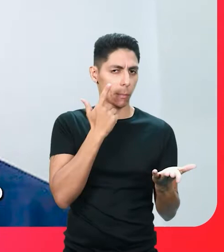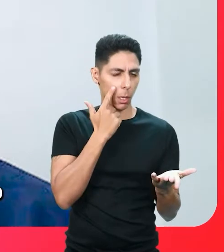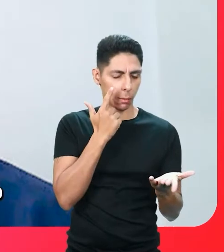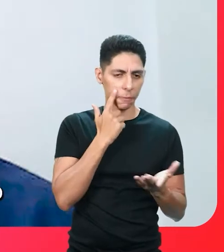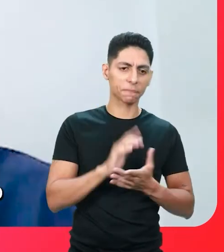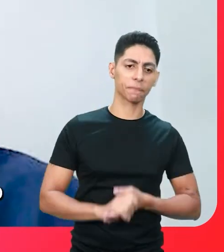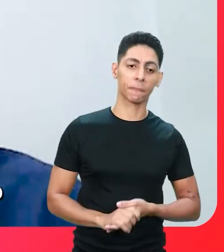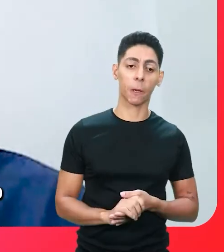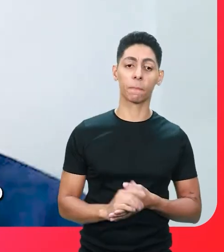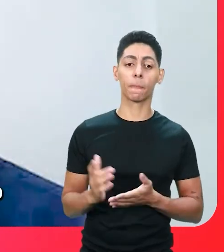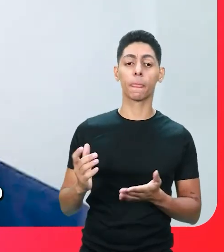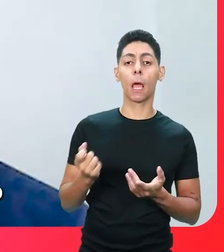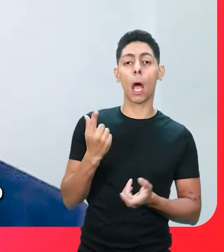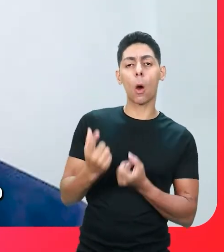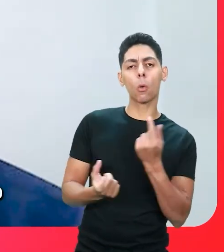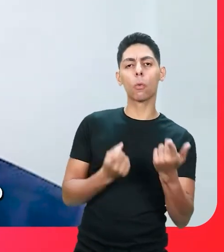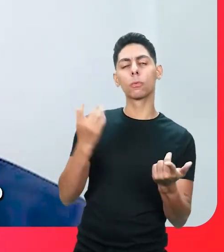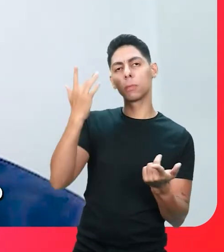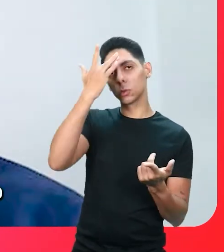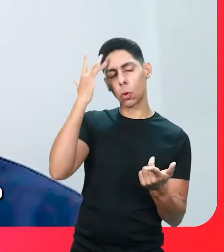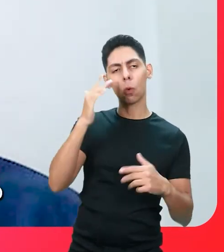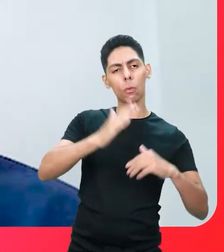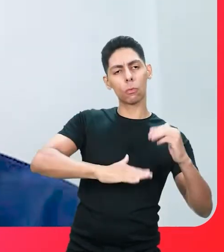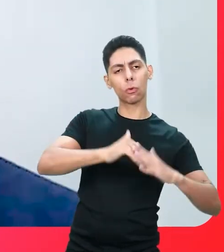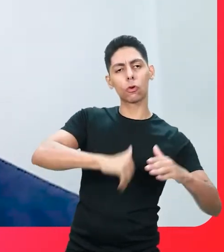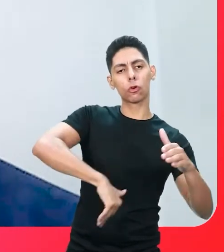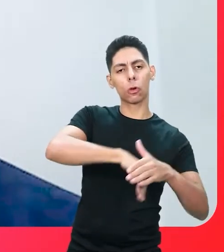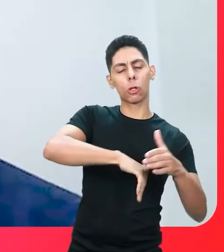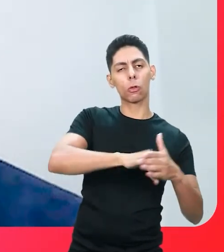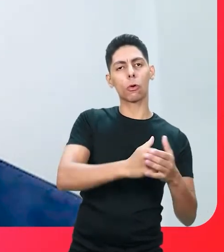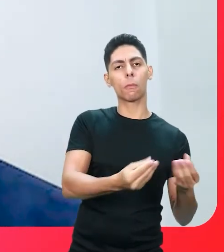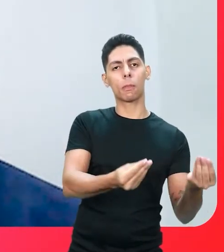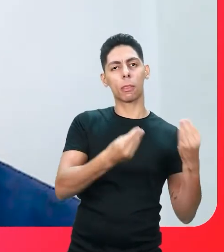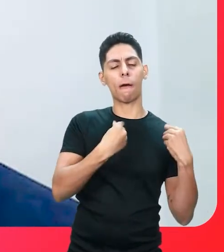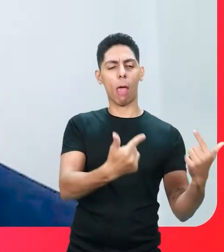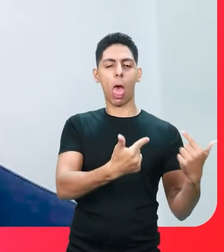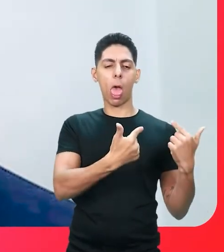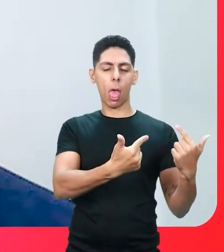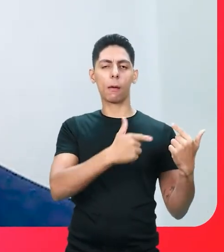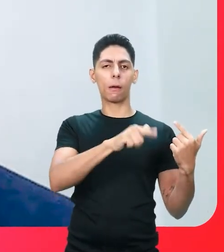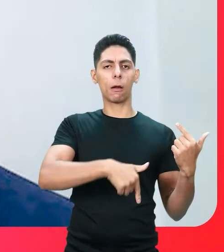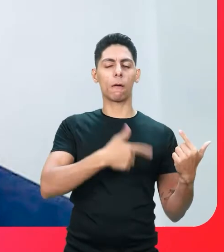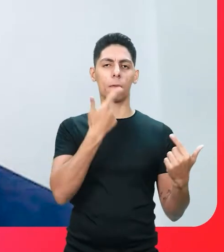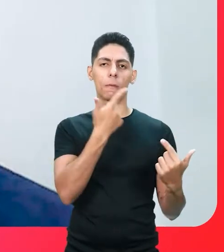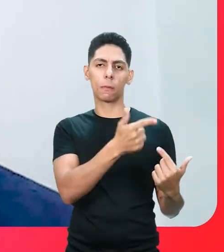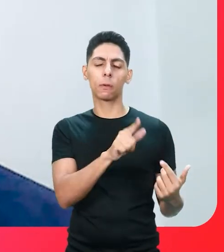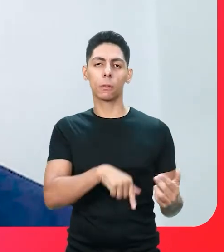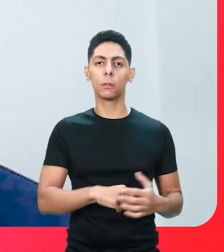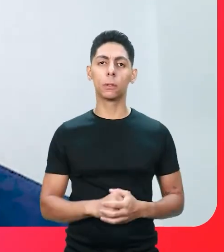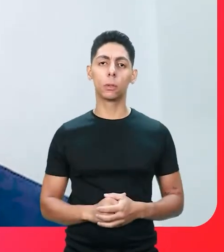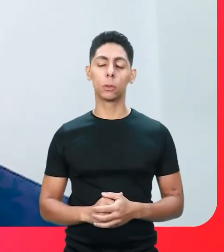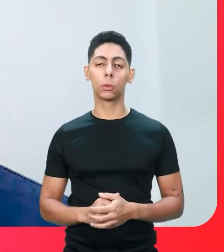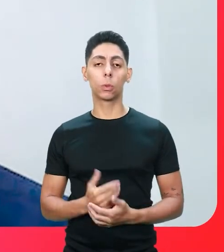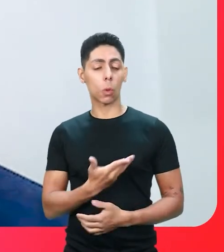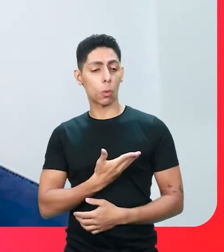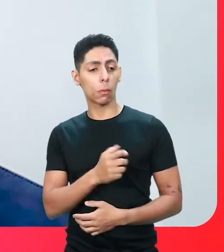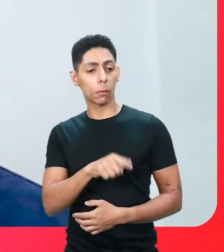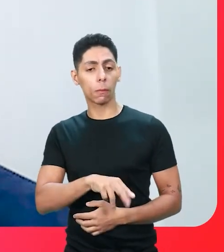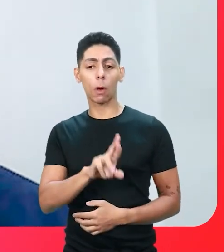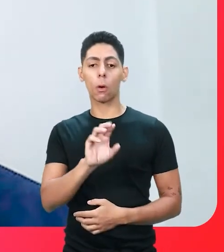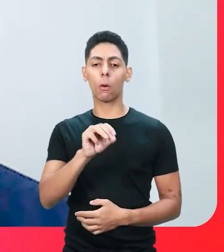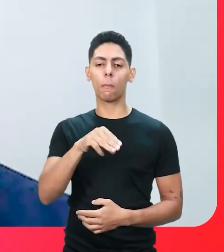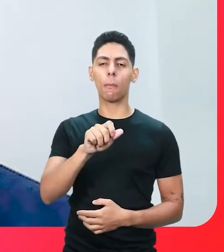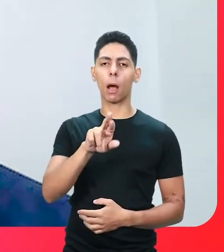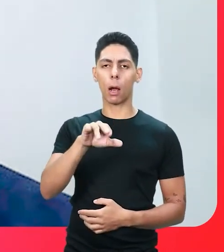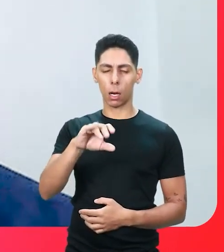alguns jogadores me colocaram um apelido. Especificamente, o Roberto Dinamite, queridíssimo, super atencioso, e o Romário, 2 jogadores do